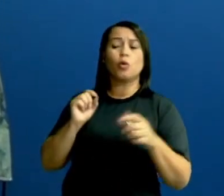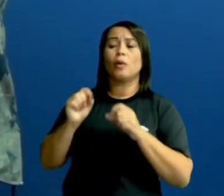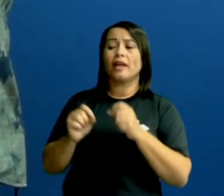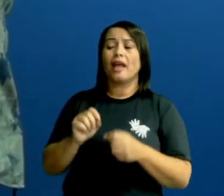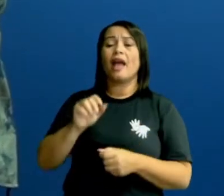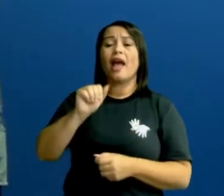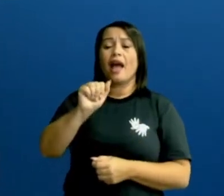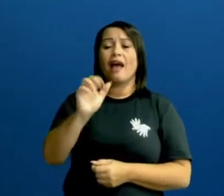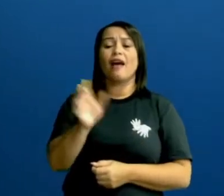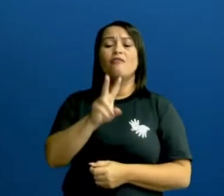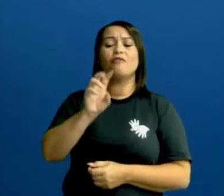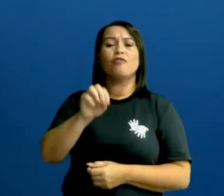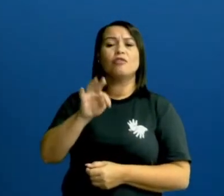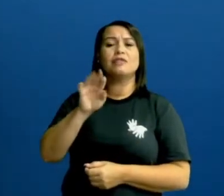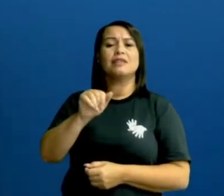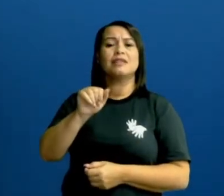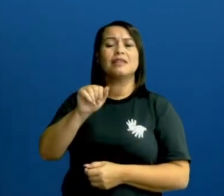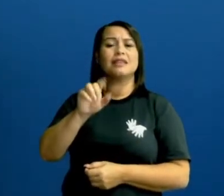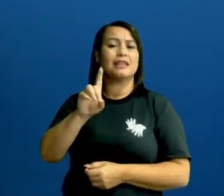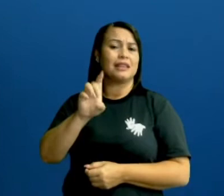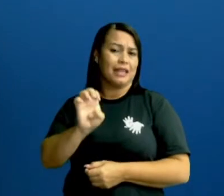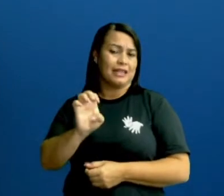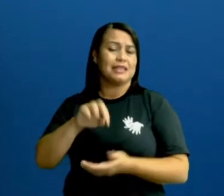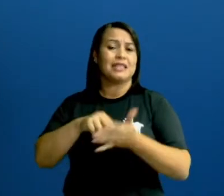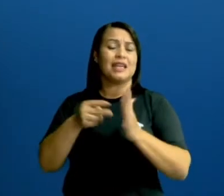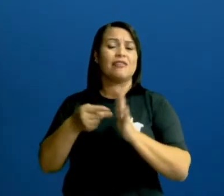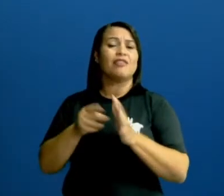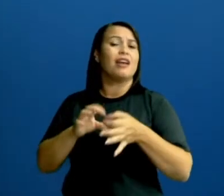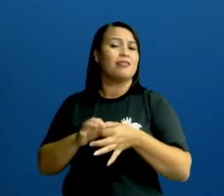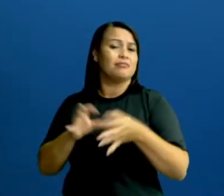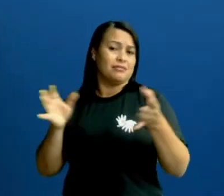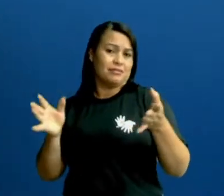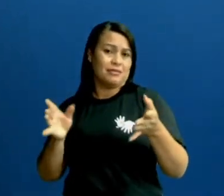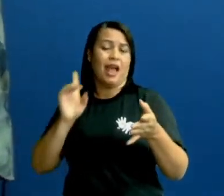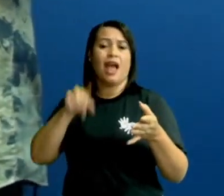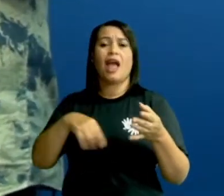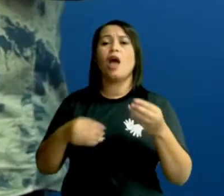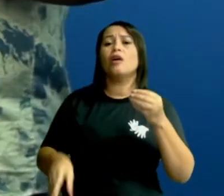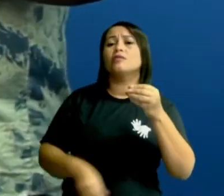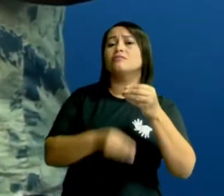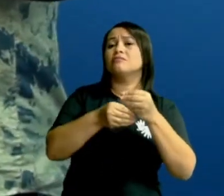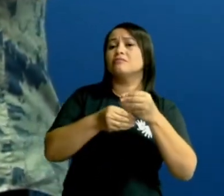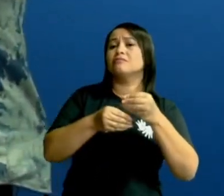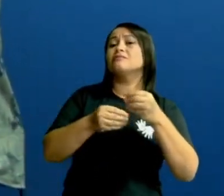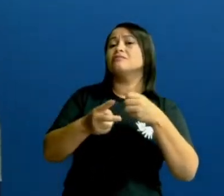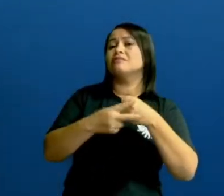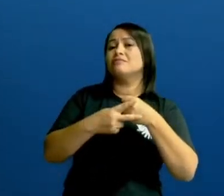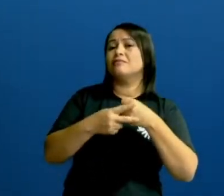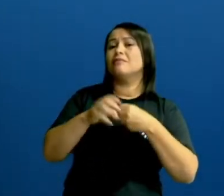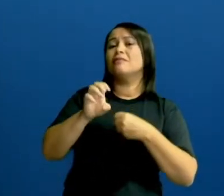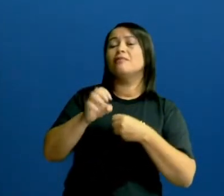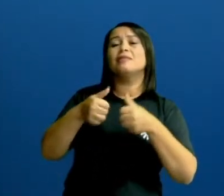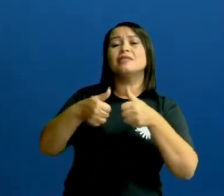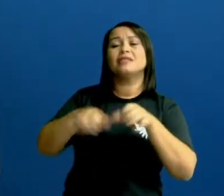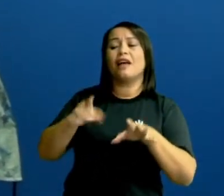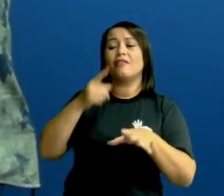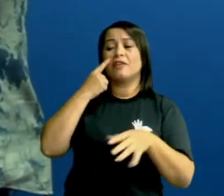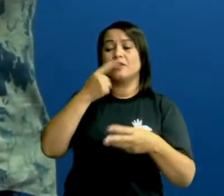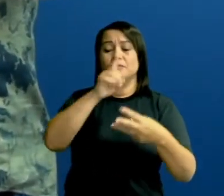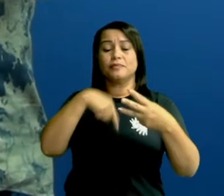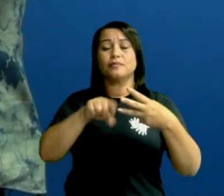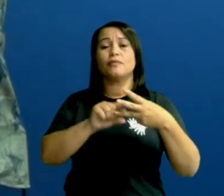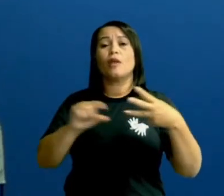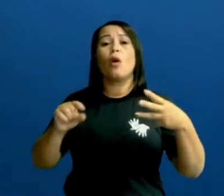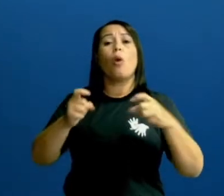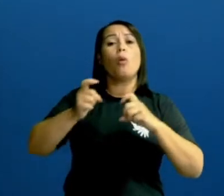está acrescentando uma circunstância de modo ao verbo estar. Os médicos realizaram